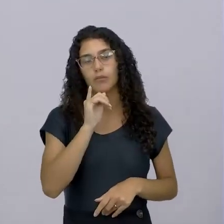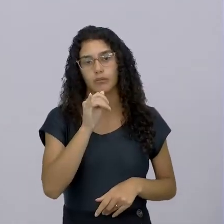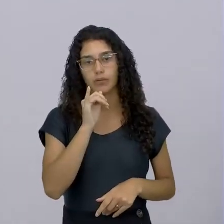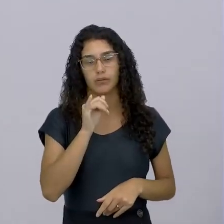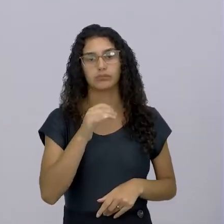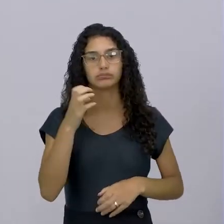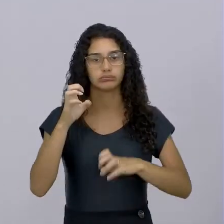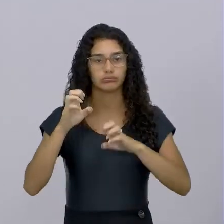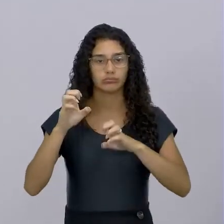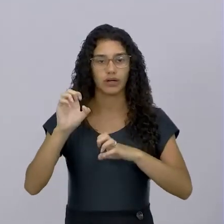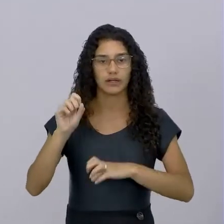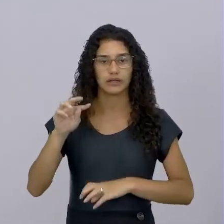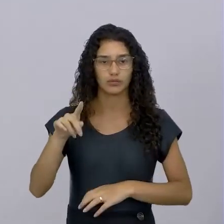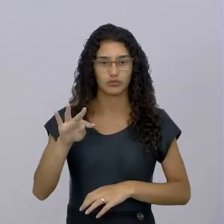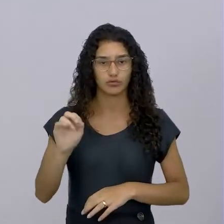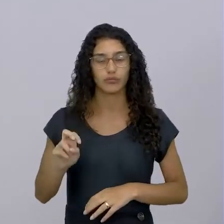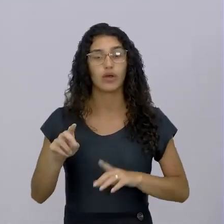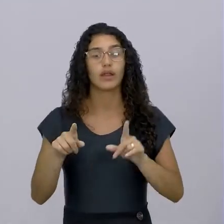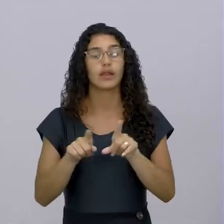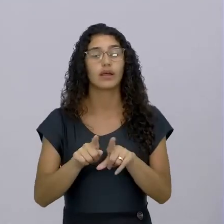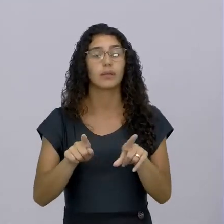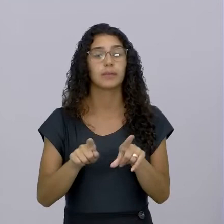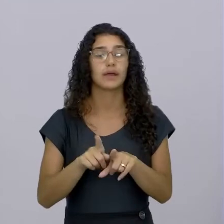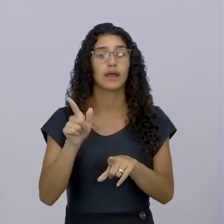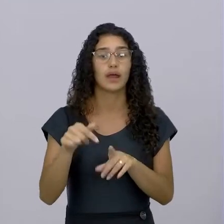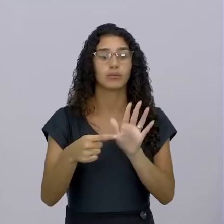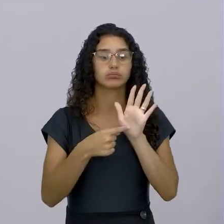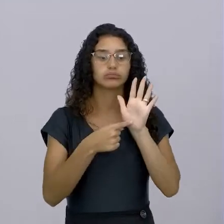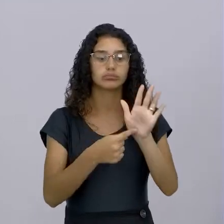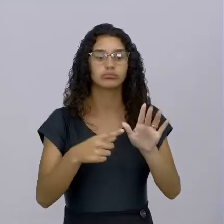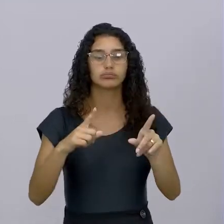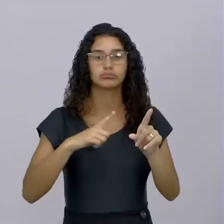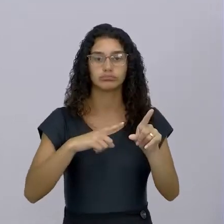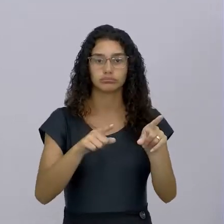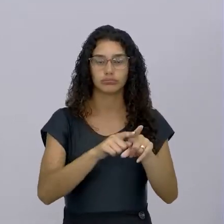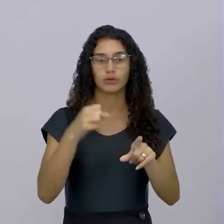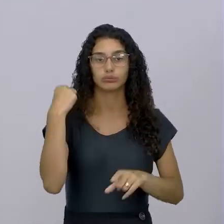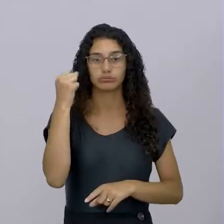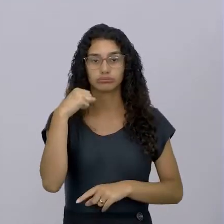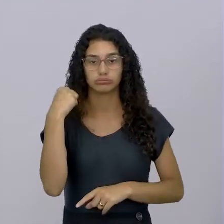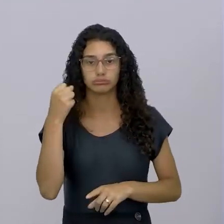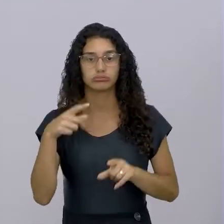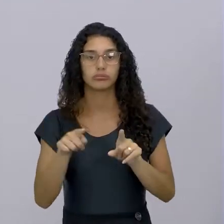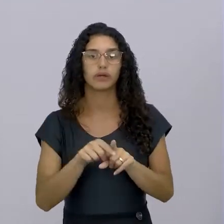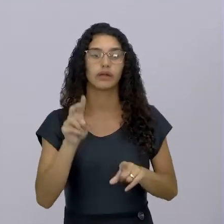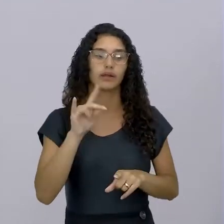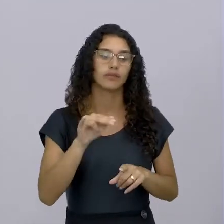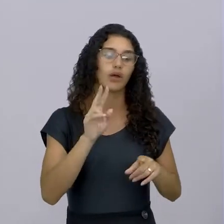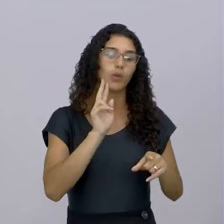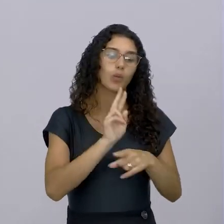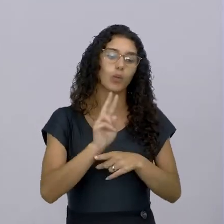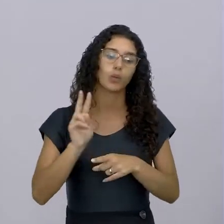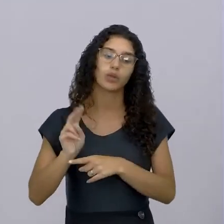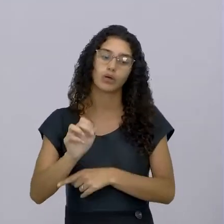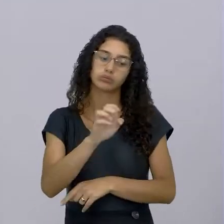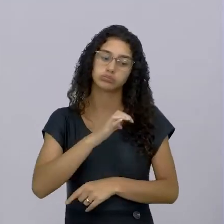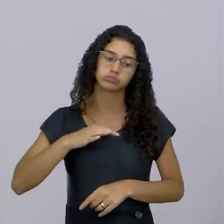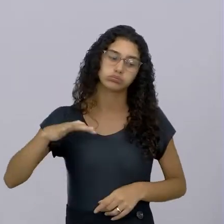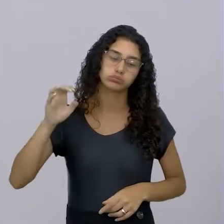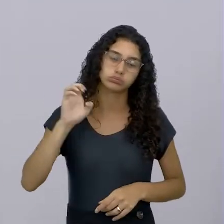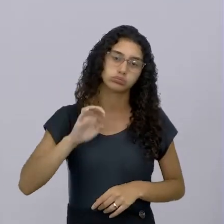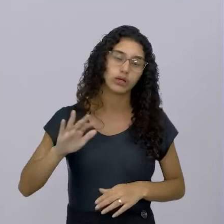executivo, né? Então, essa figura, né, a figura do senador, que vai defender o seu